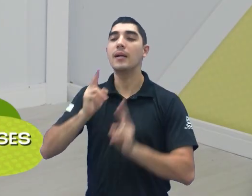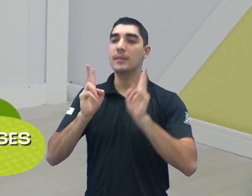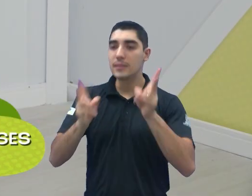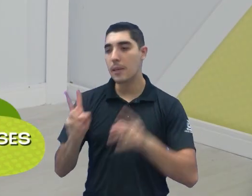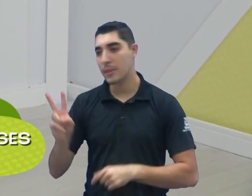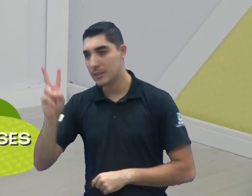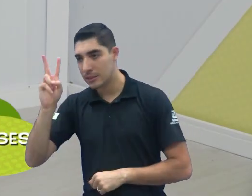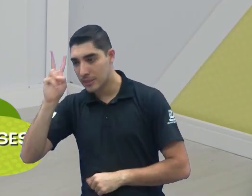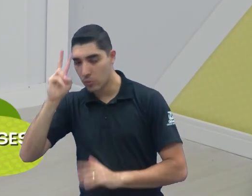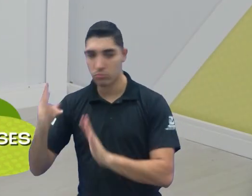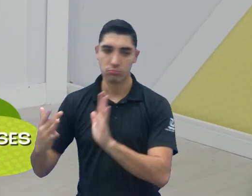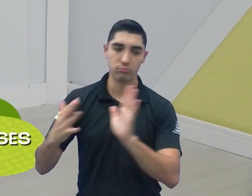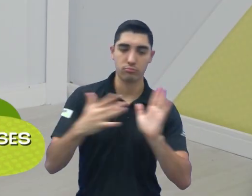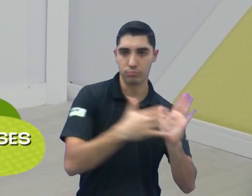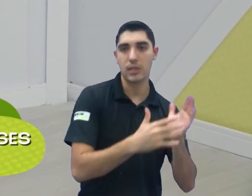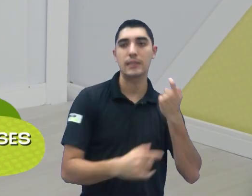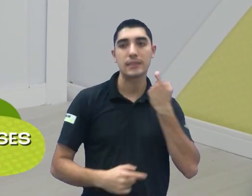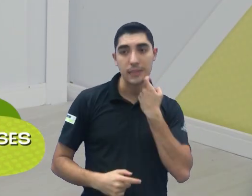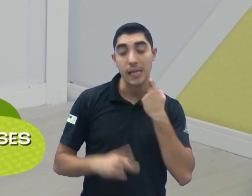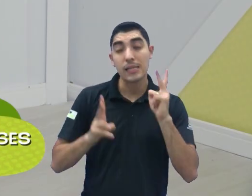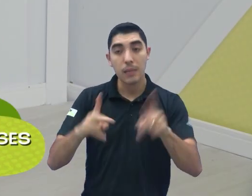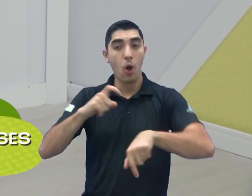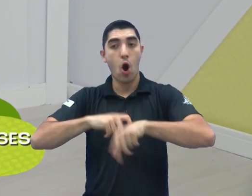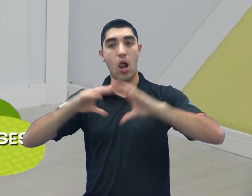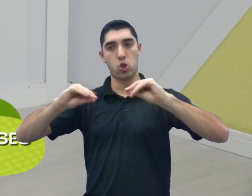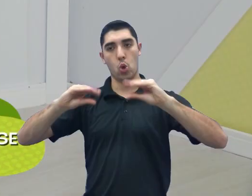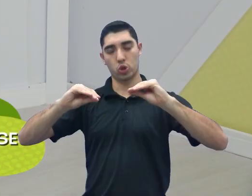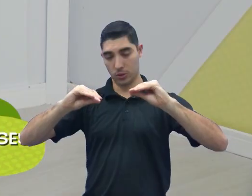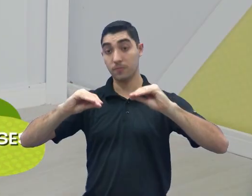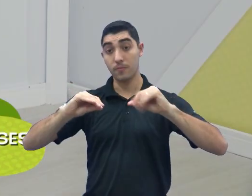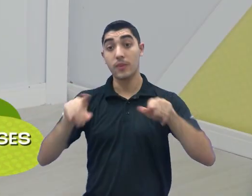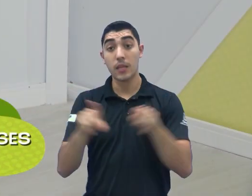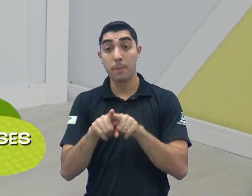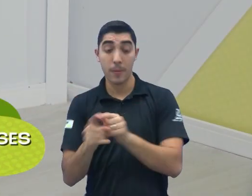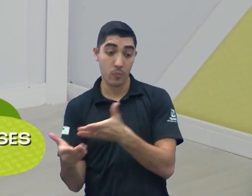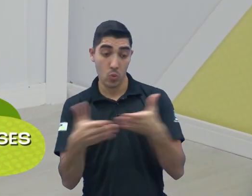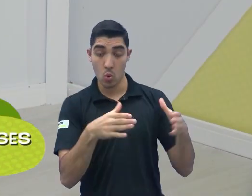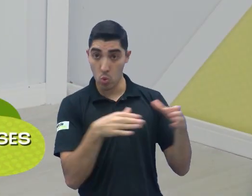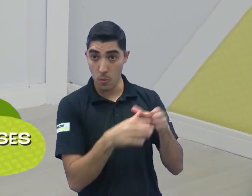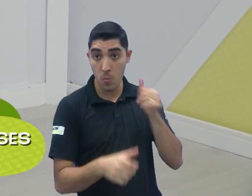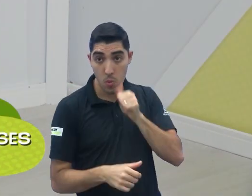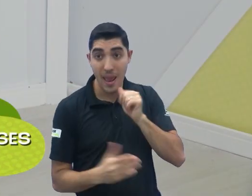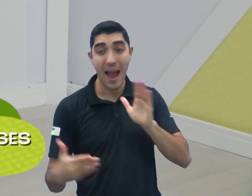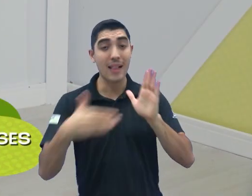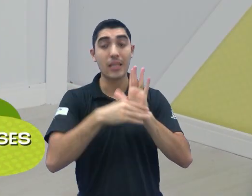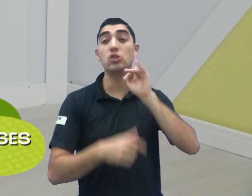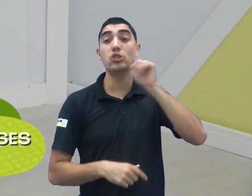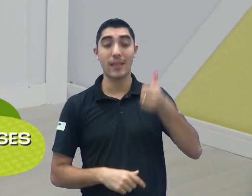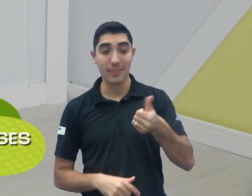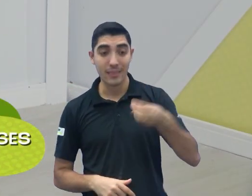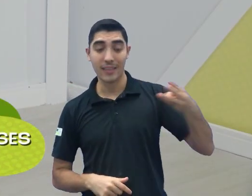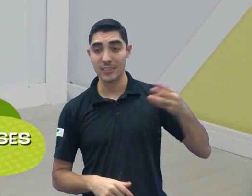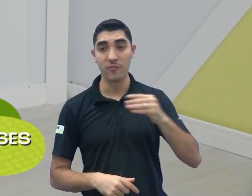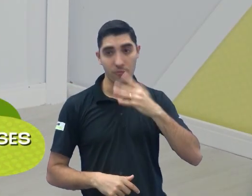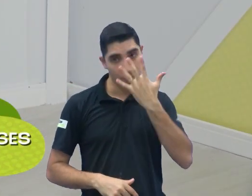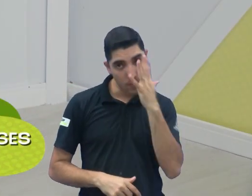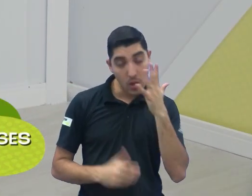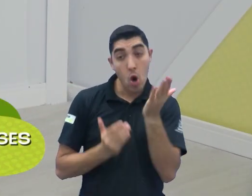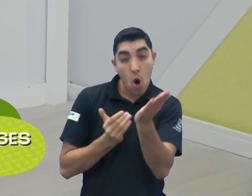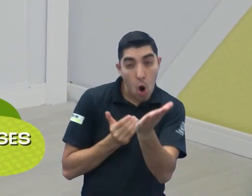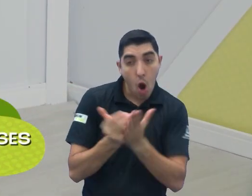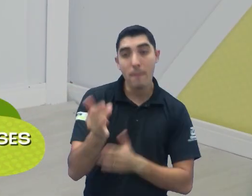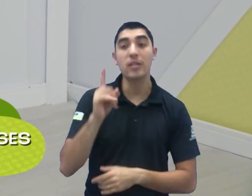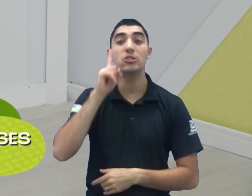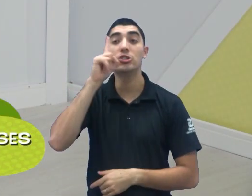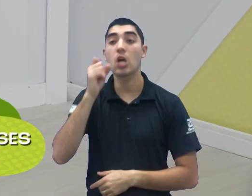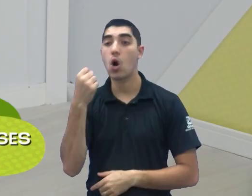período noturno. Já no feminino, as inscrições também vão até o dia 13 de fevereiro, com previsão de início no dia 8 de março,